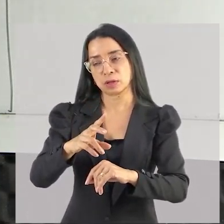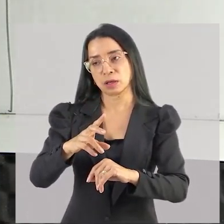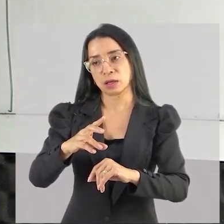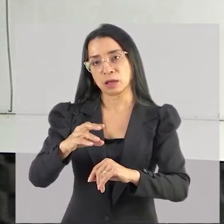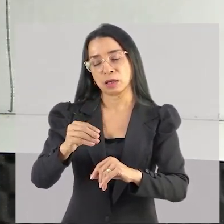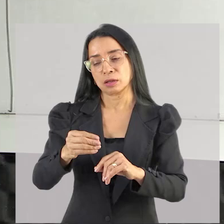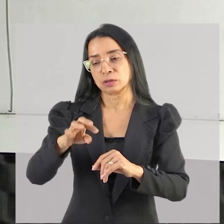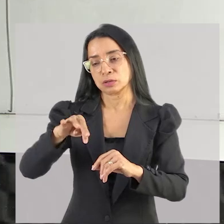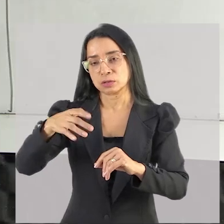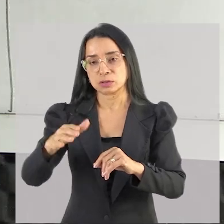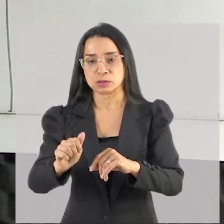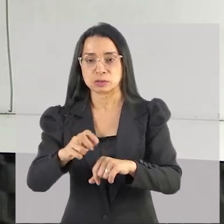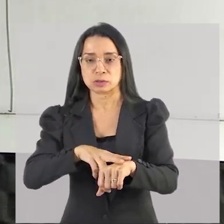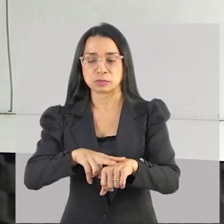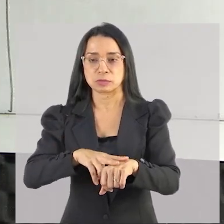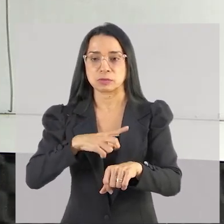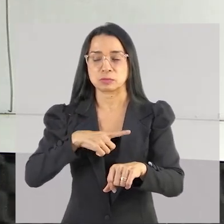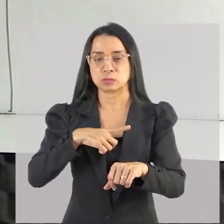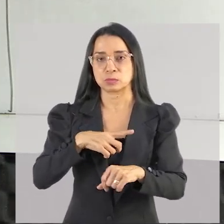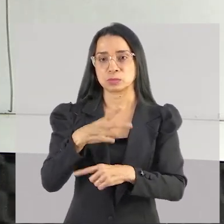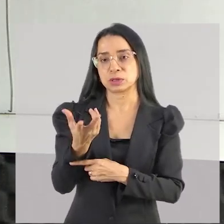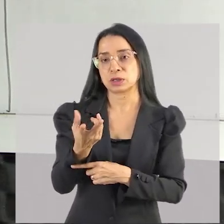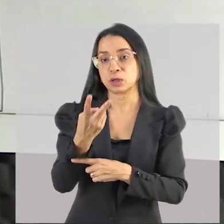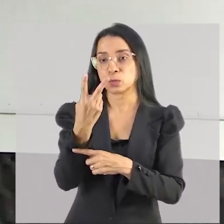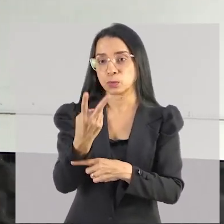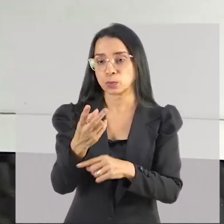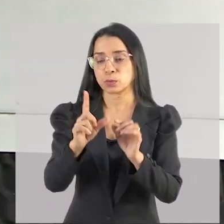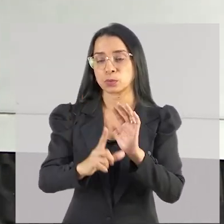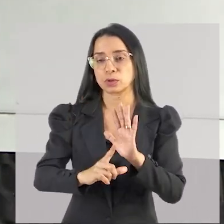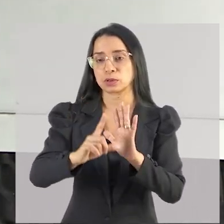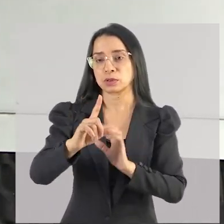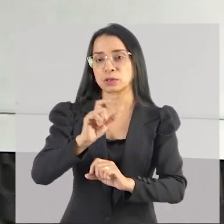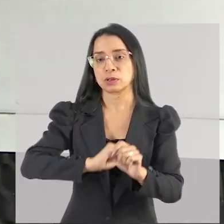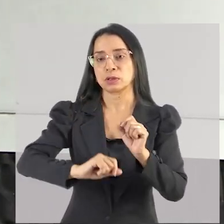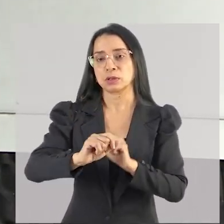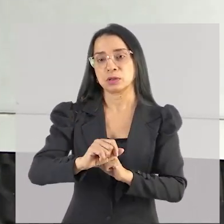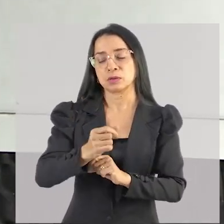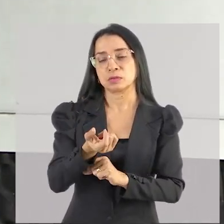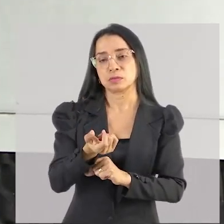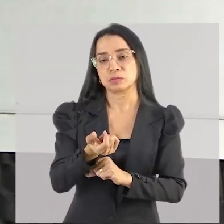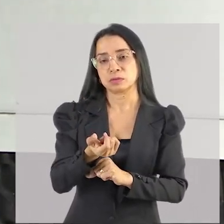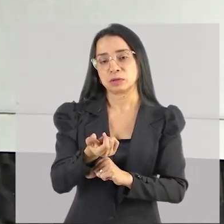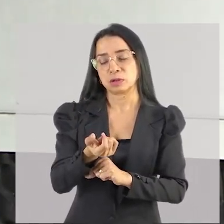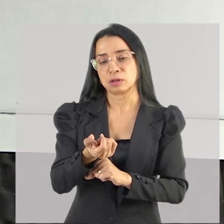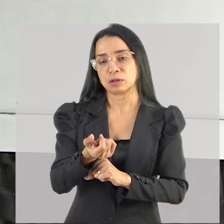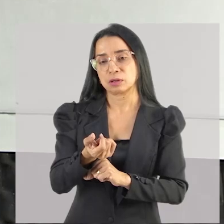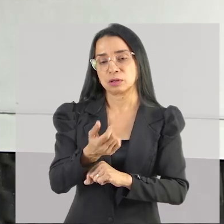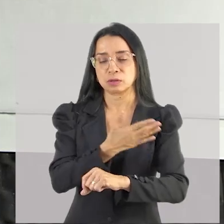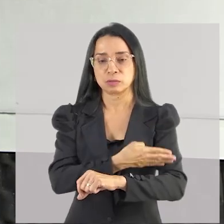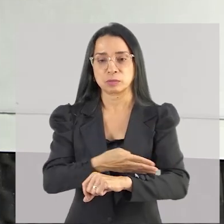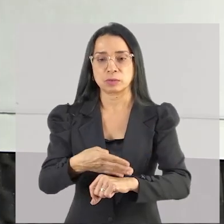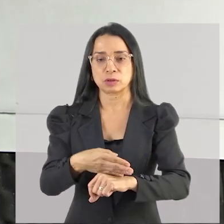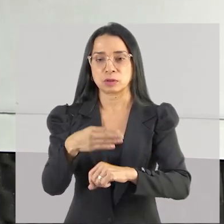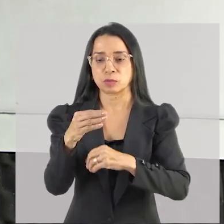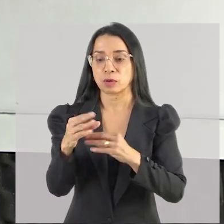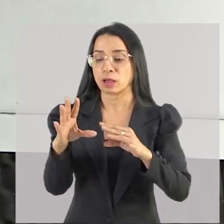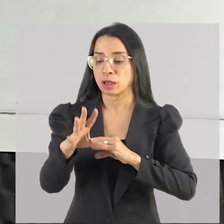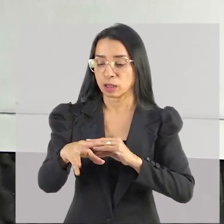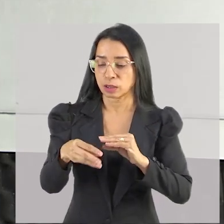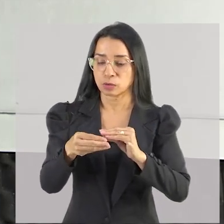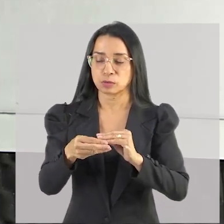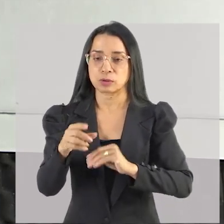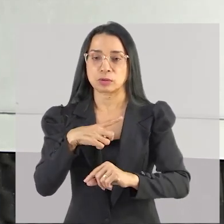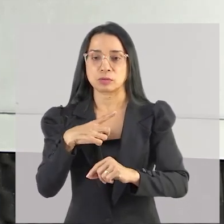tinha 2 litros de tinta o quê? Branco. Juntando, eu tinha ao todo 7 litros. O que é que ele vai fazer? Ele voltou